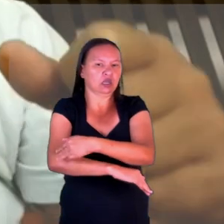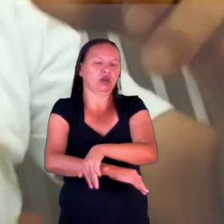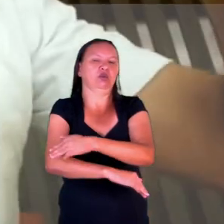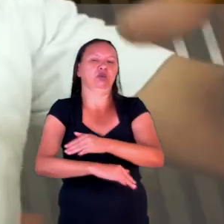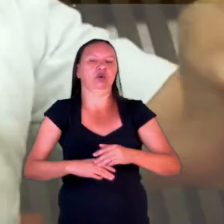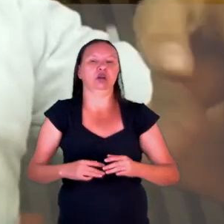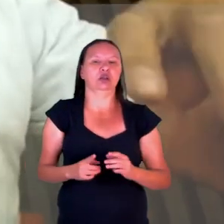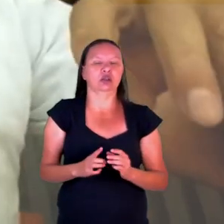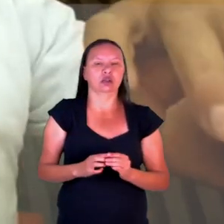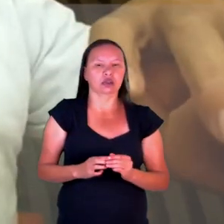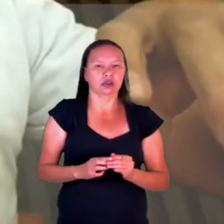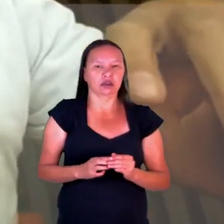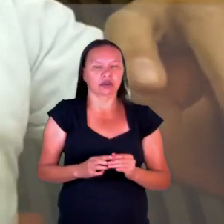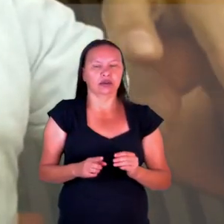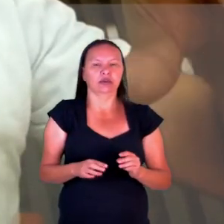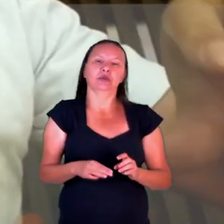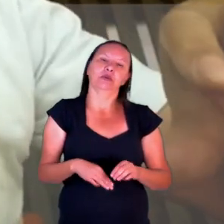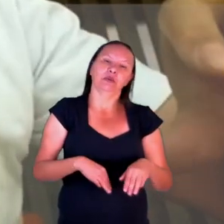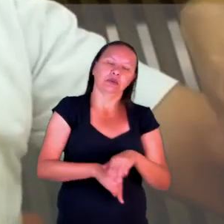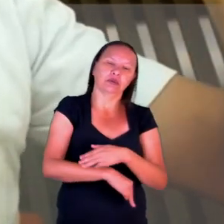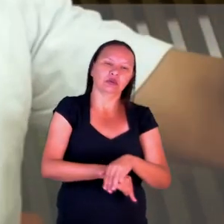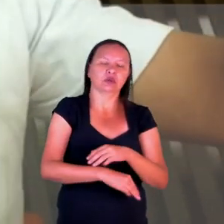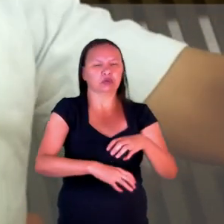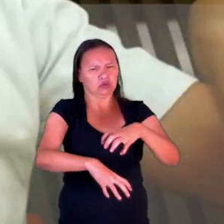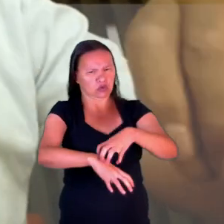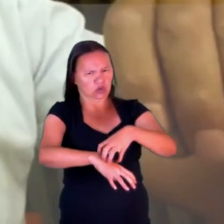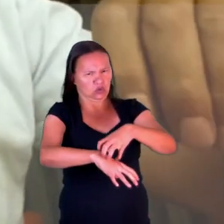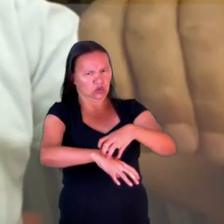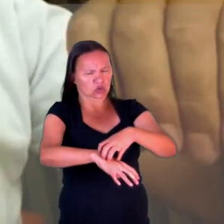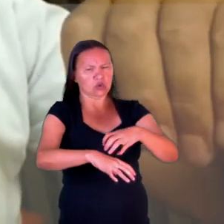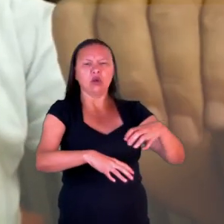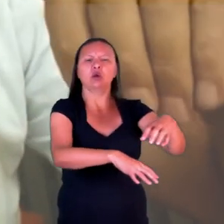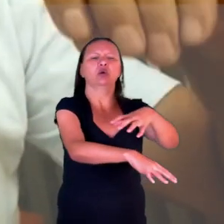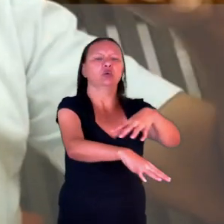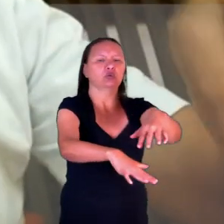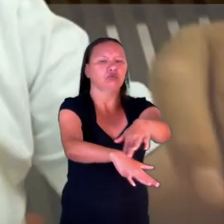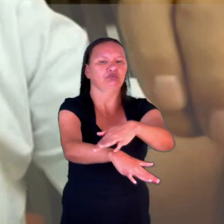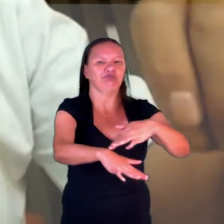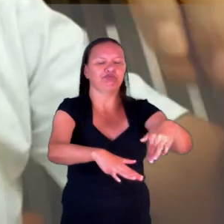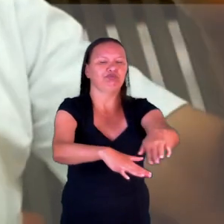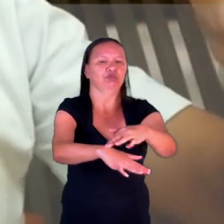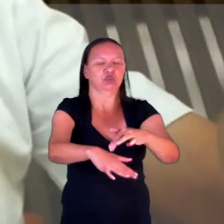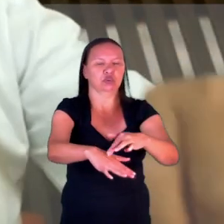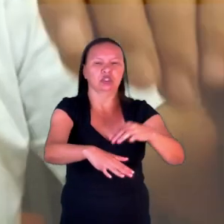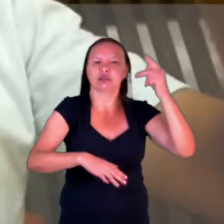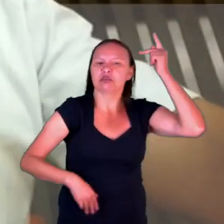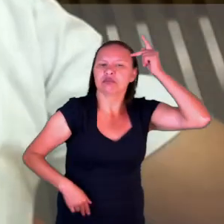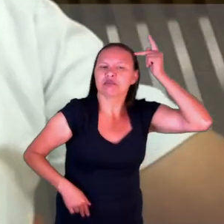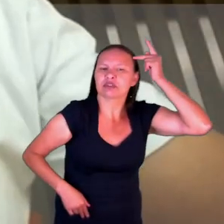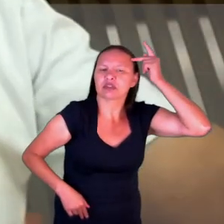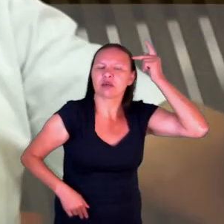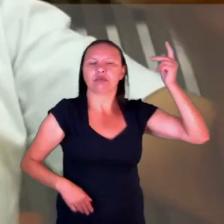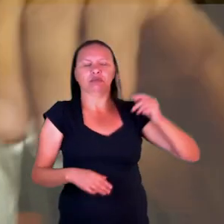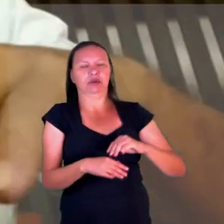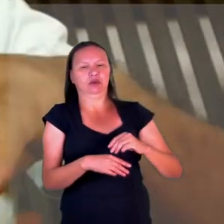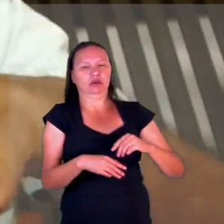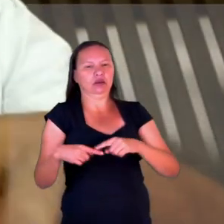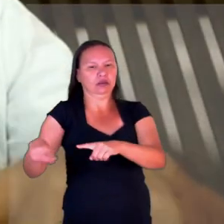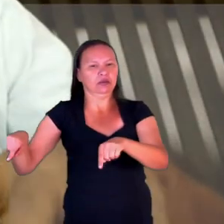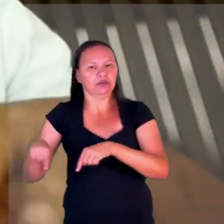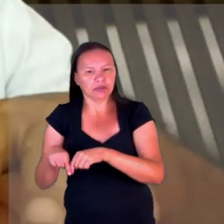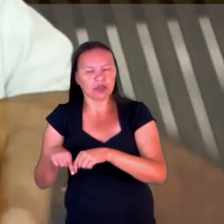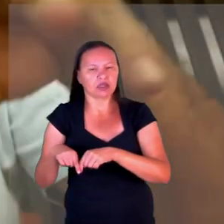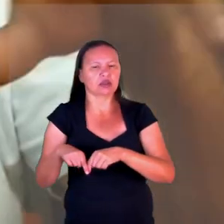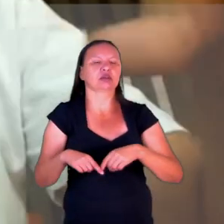rua muitas vezes Apenas no no nos grandes centros e no miolo dos grandes centros então São Paulo praça da Sé pátio do colégio Parque Dom Pedro